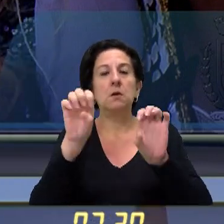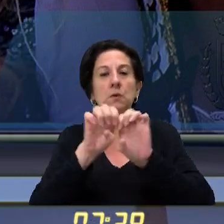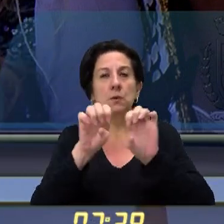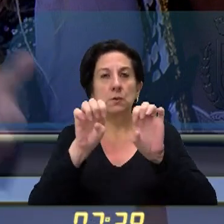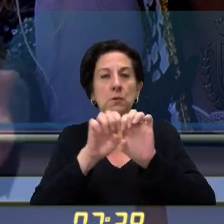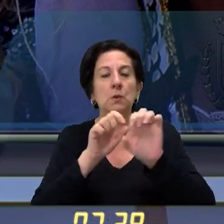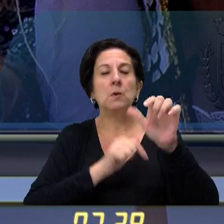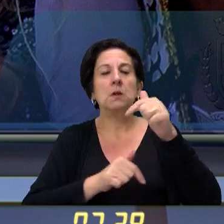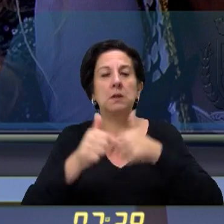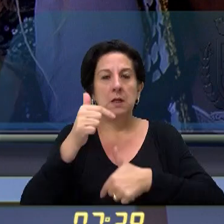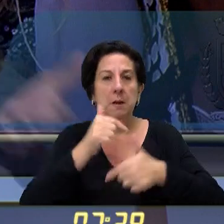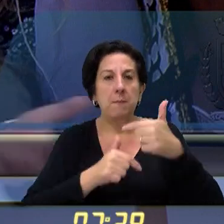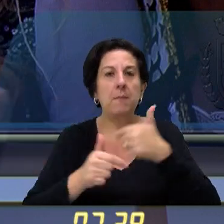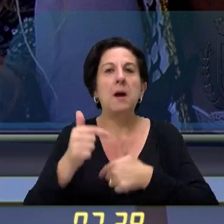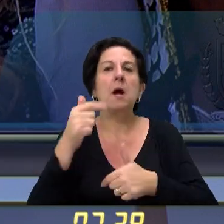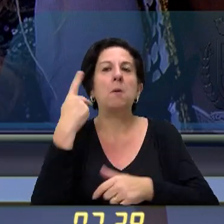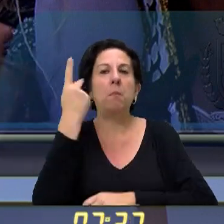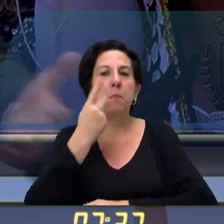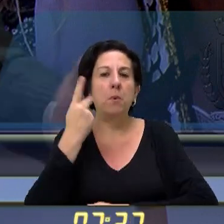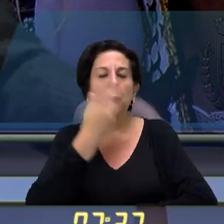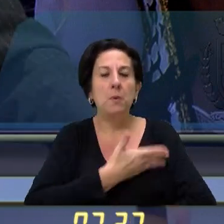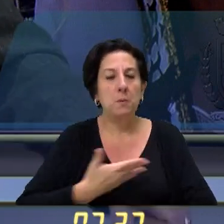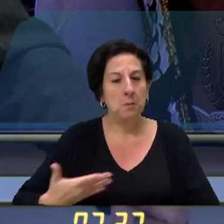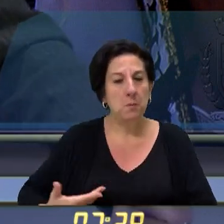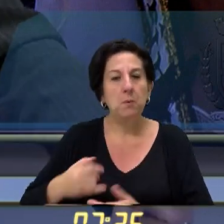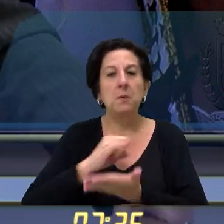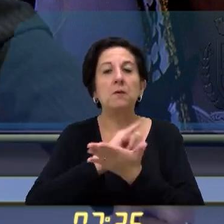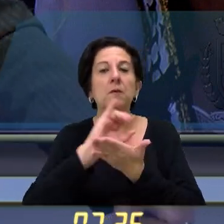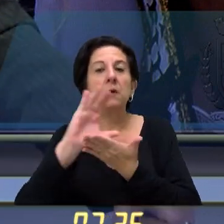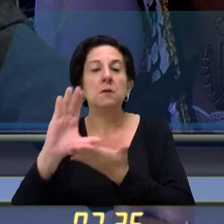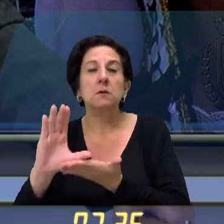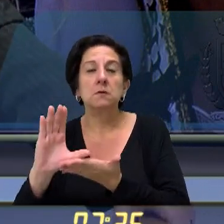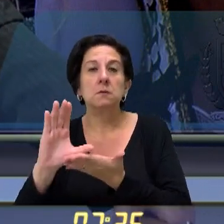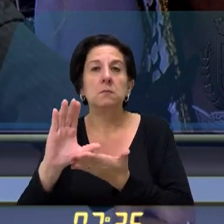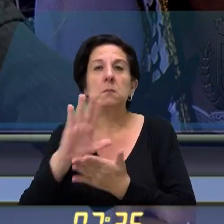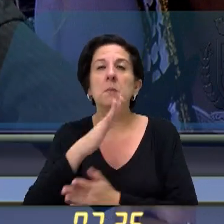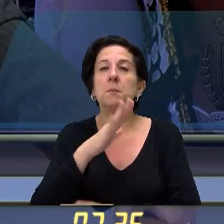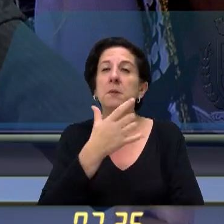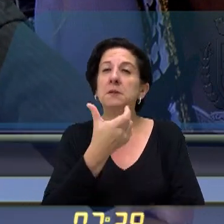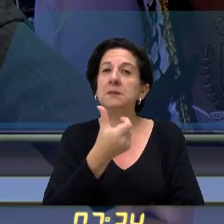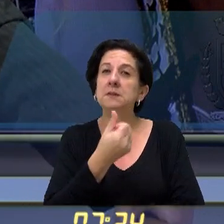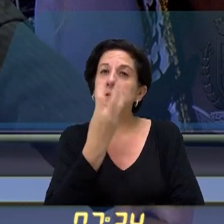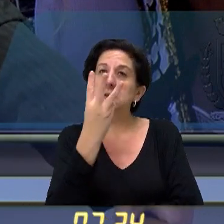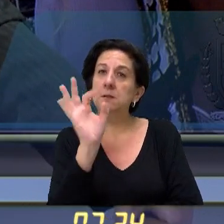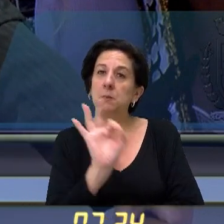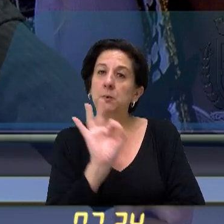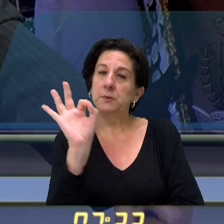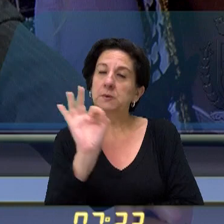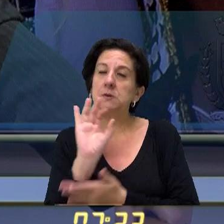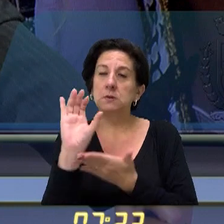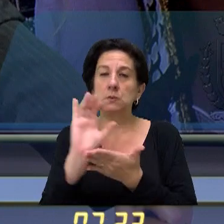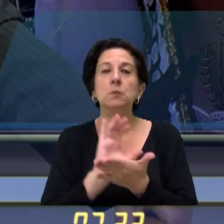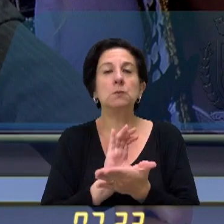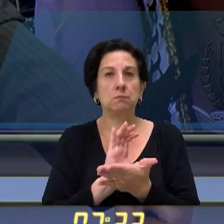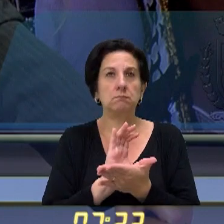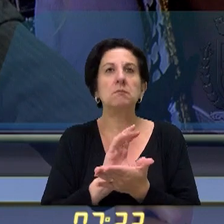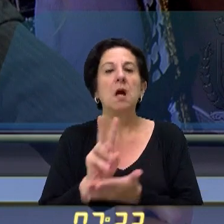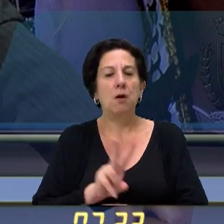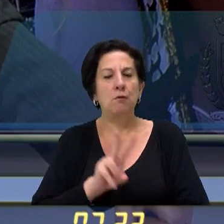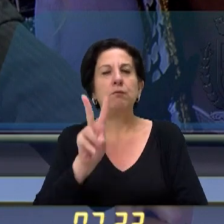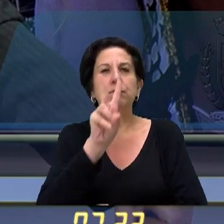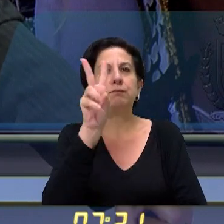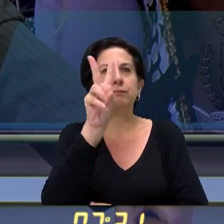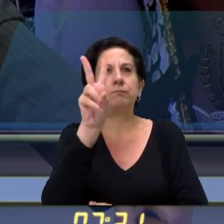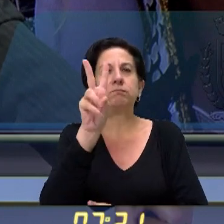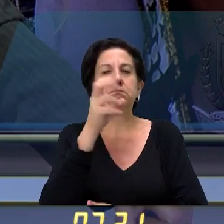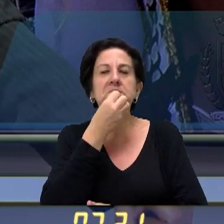estrutura, no seu trabalho, nas suas políticas públicas, nos investimentos, algo em torno de 63% do orçamento. Isso é um valor